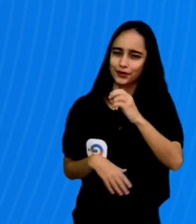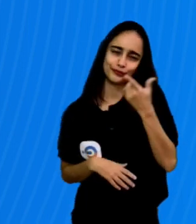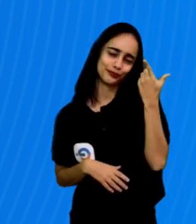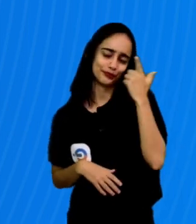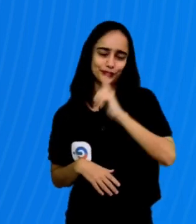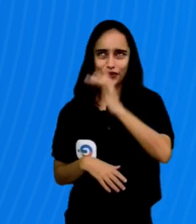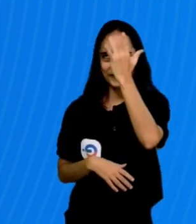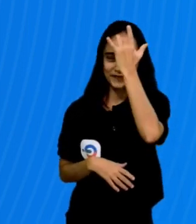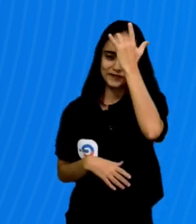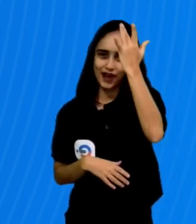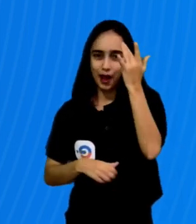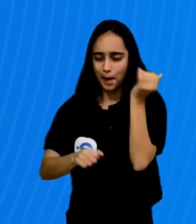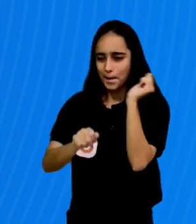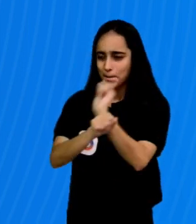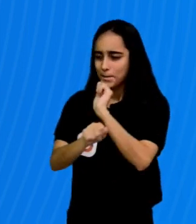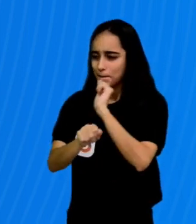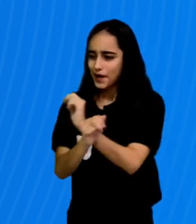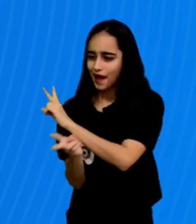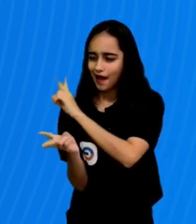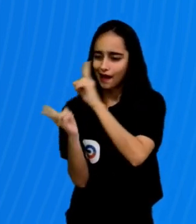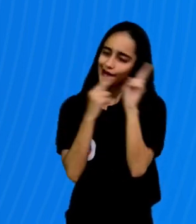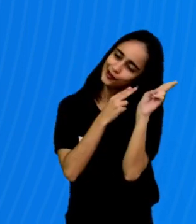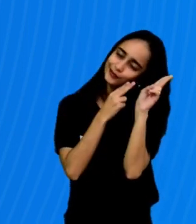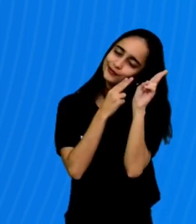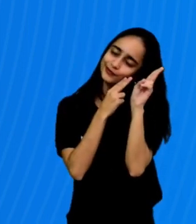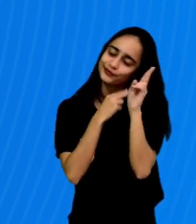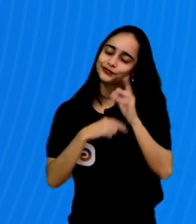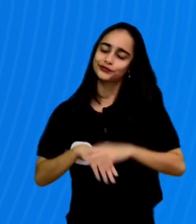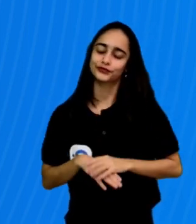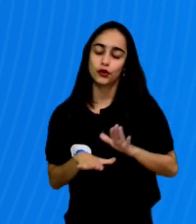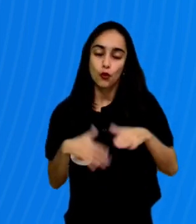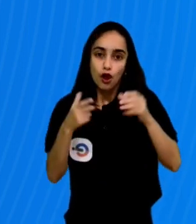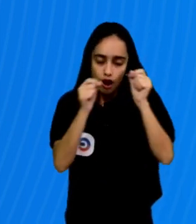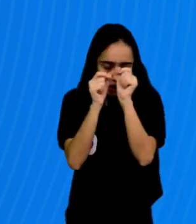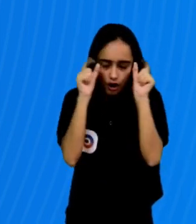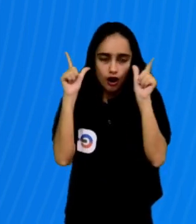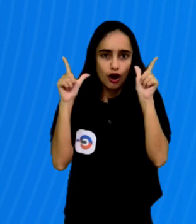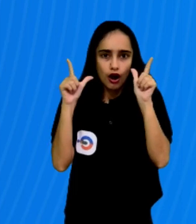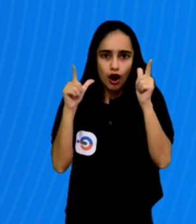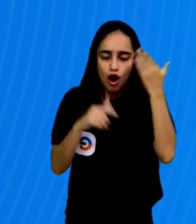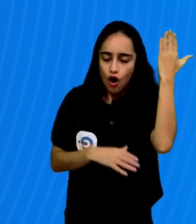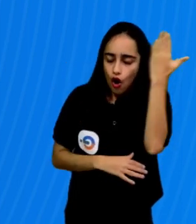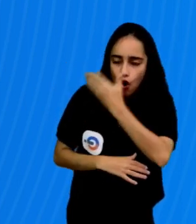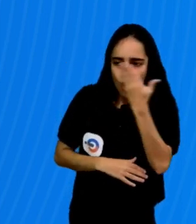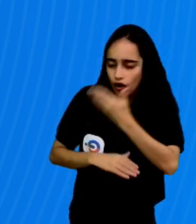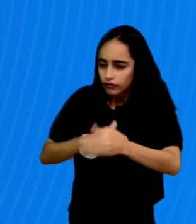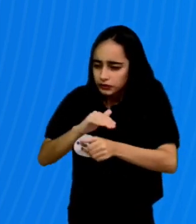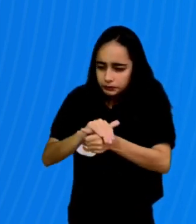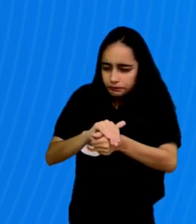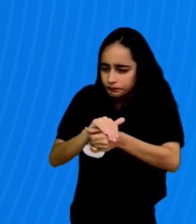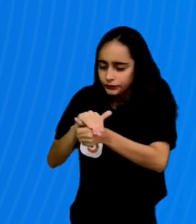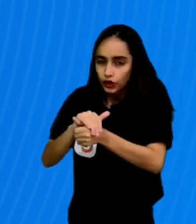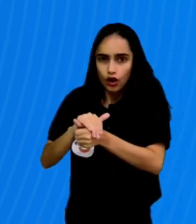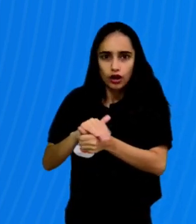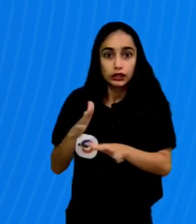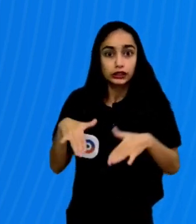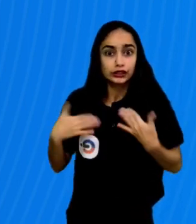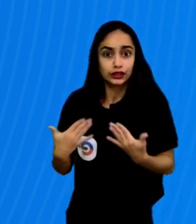resolveu cochilar um pouco. Quando acordou, não viu a tartaruga e começou a